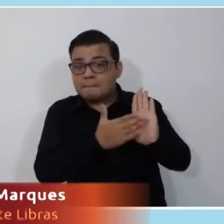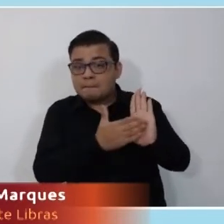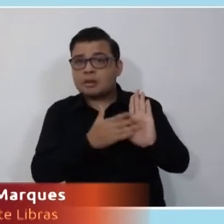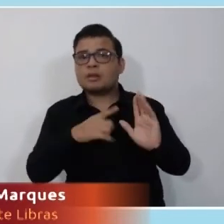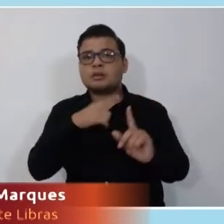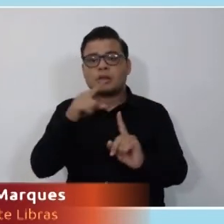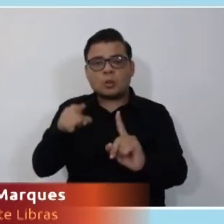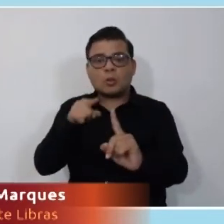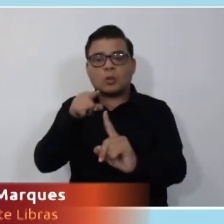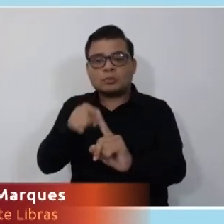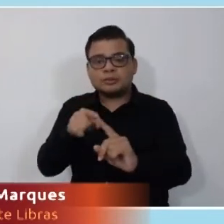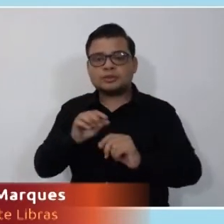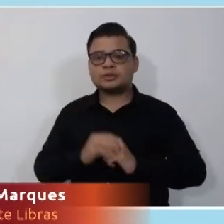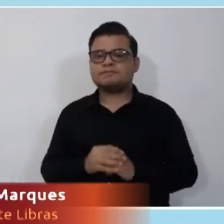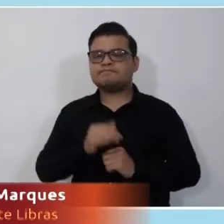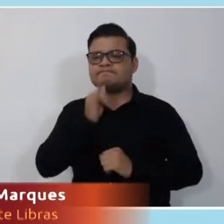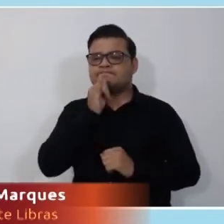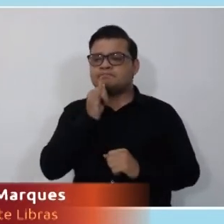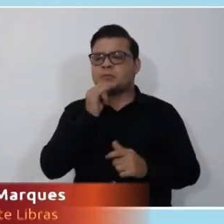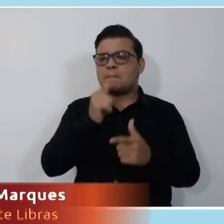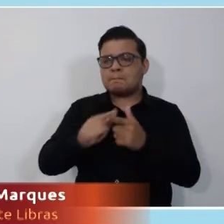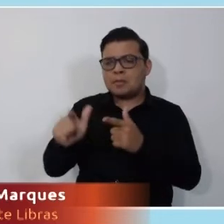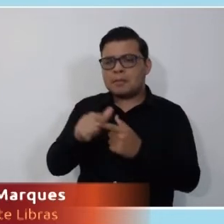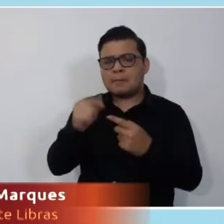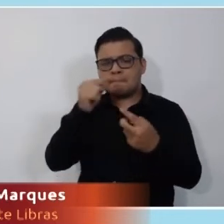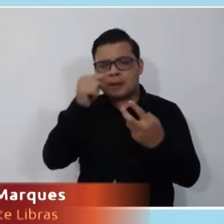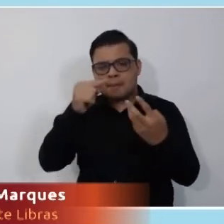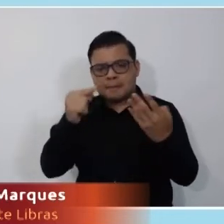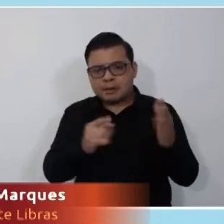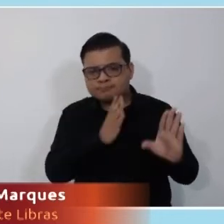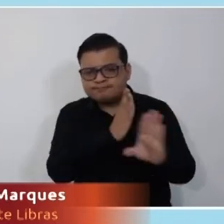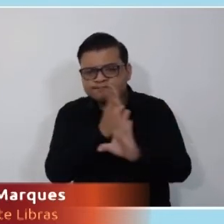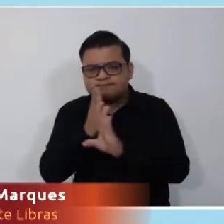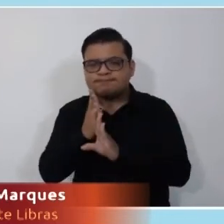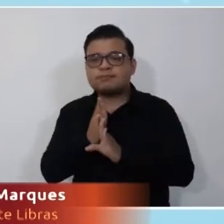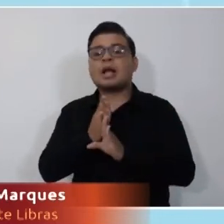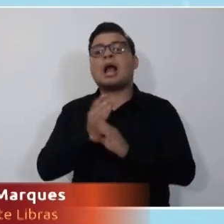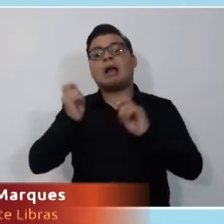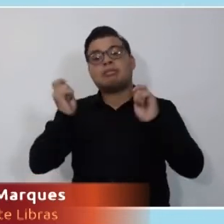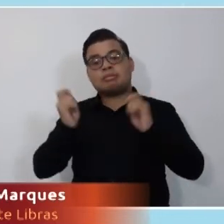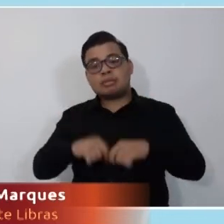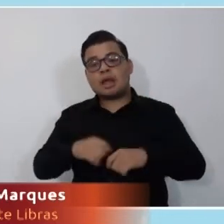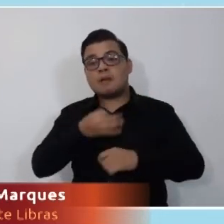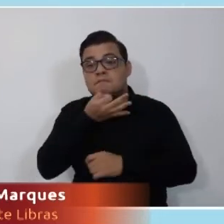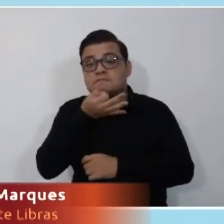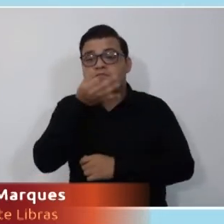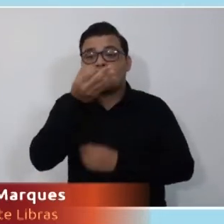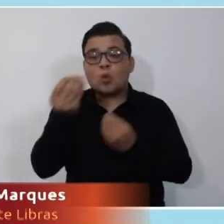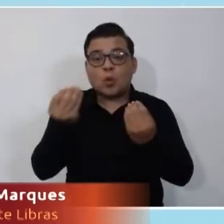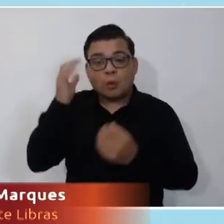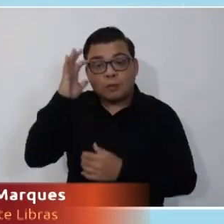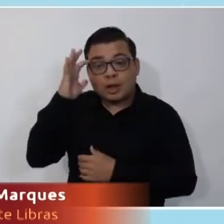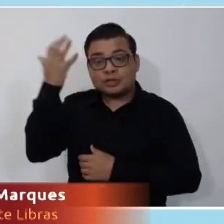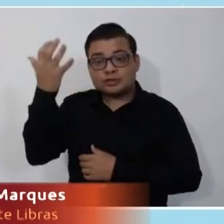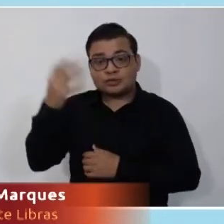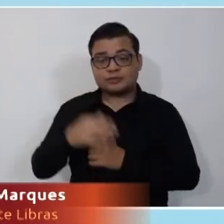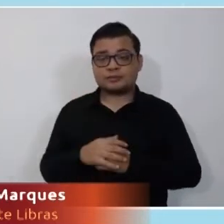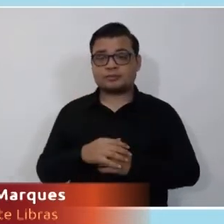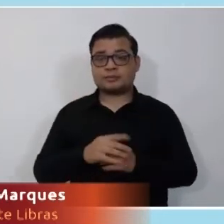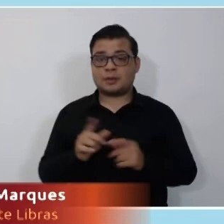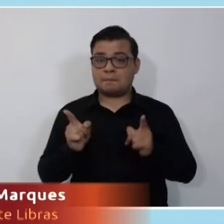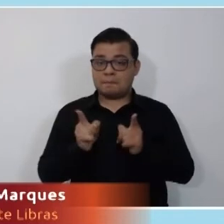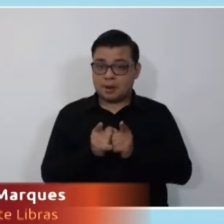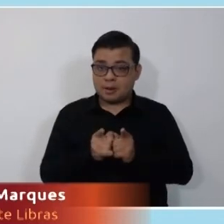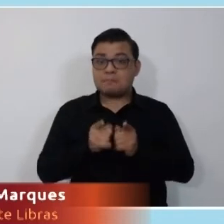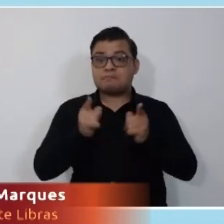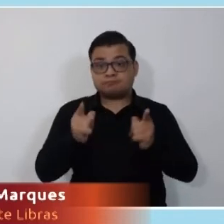problemas, né, da mobilidade para poder propor as soluções, tanto em curto, médio e longo prazo. Devido a essa restrição